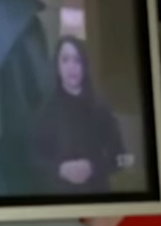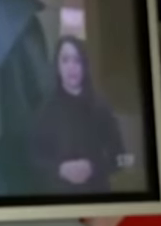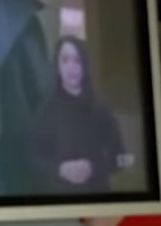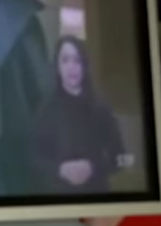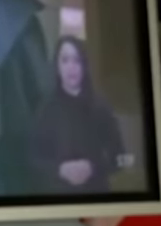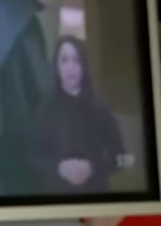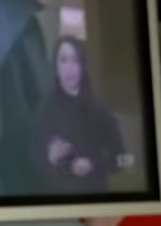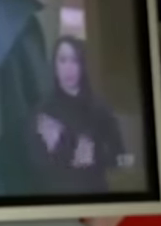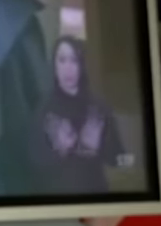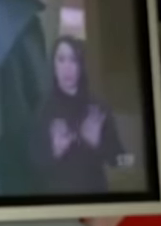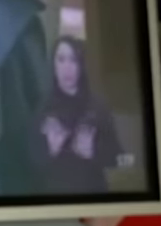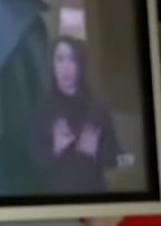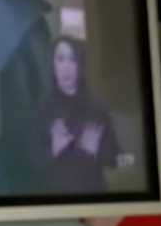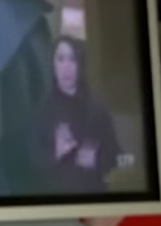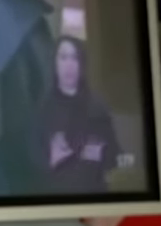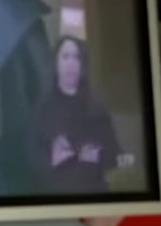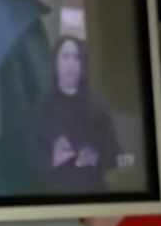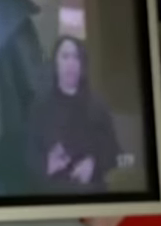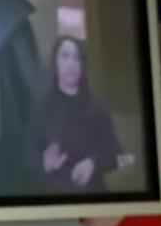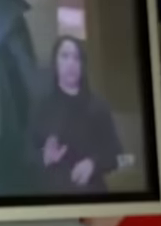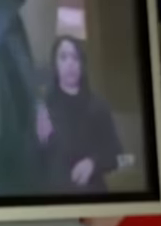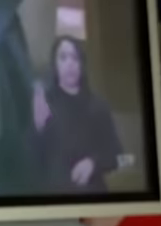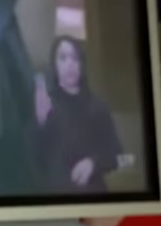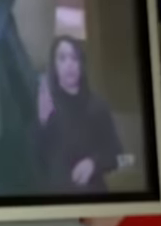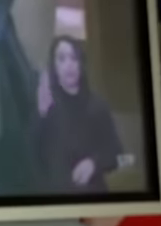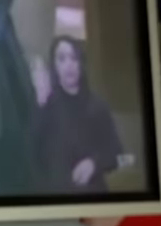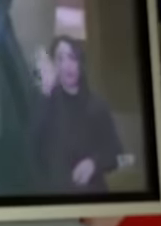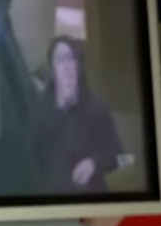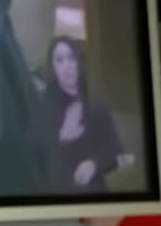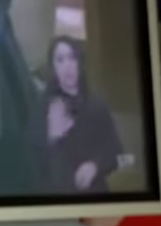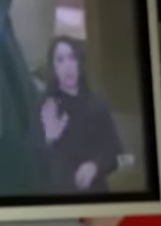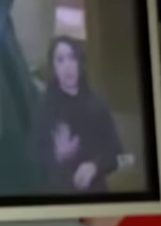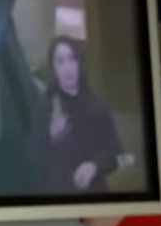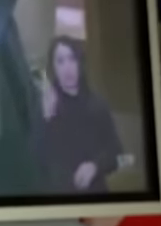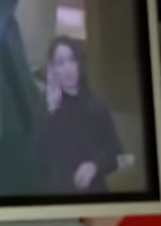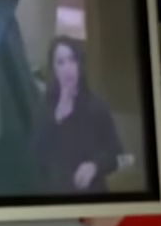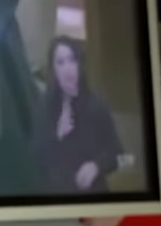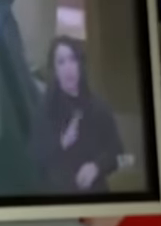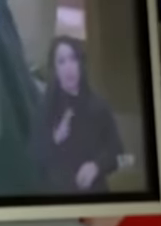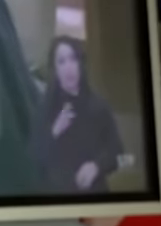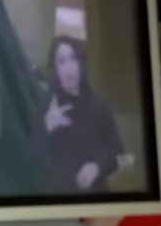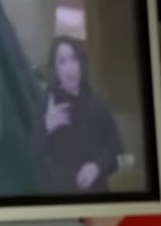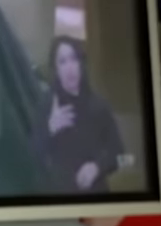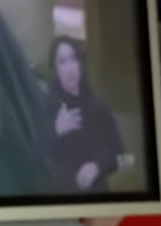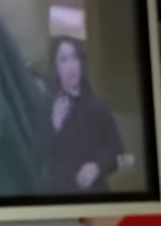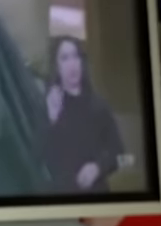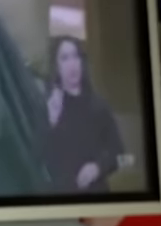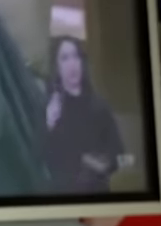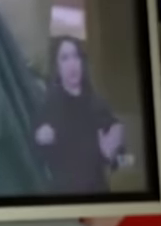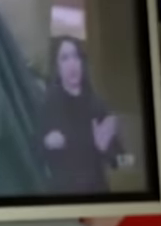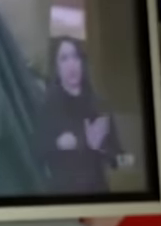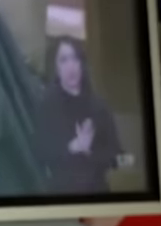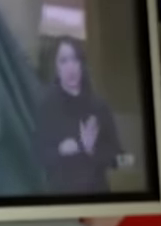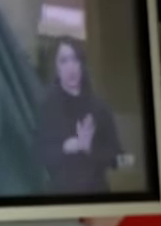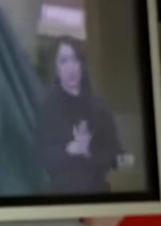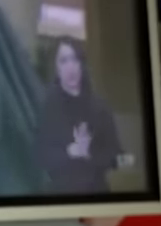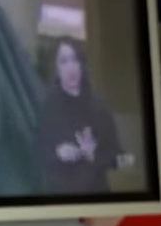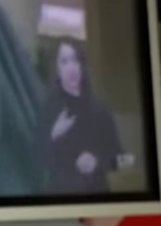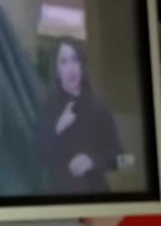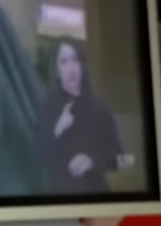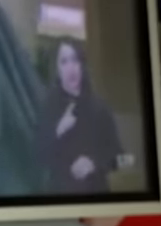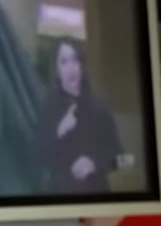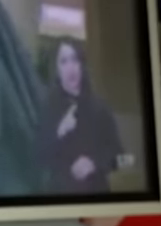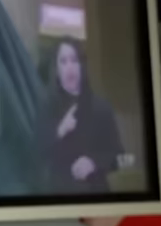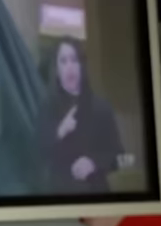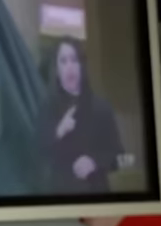O amigo do amigo do meu pai... Droga é toda substância ou qualquer substância externa ao organismo que